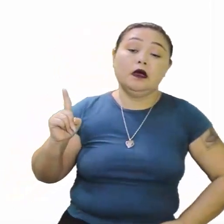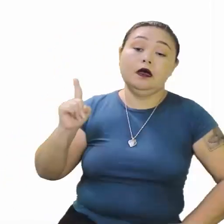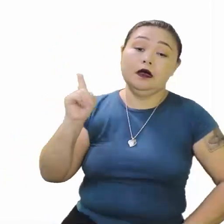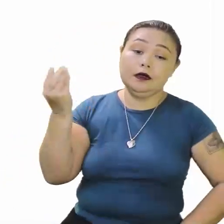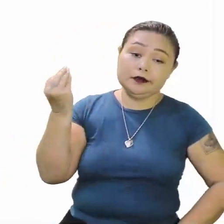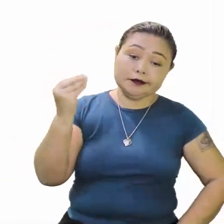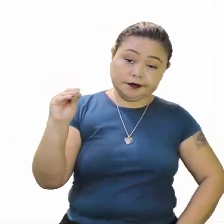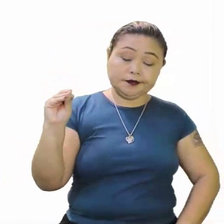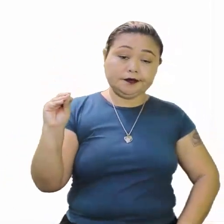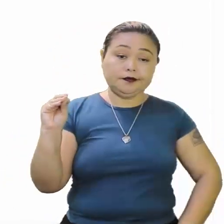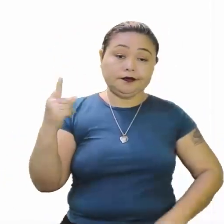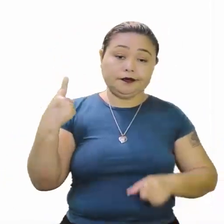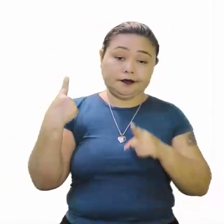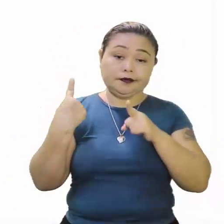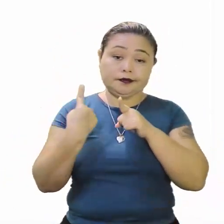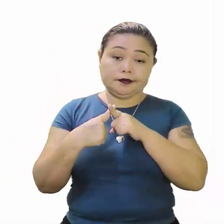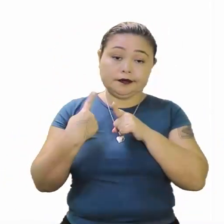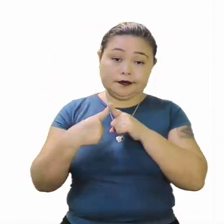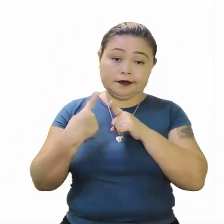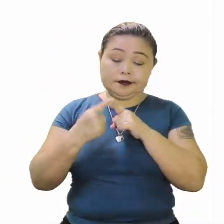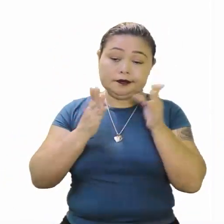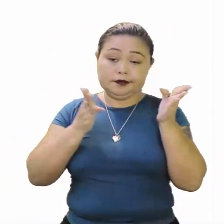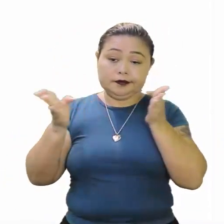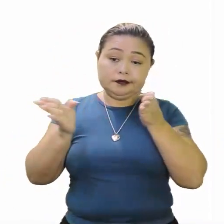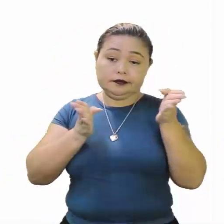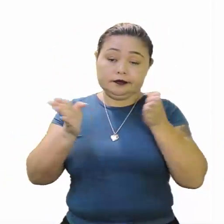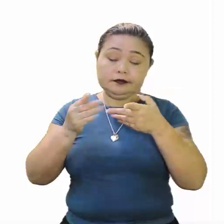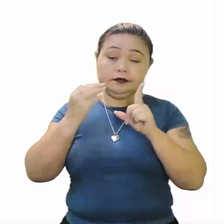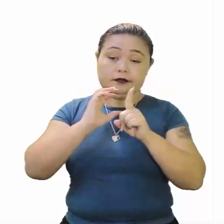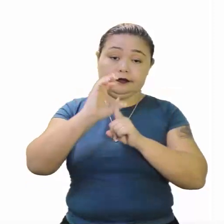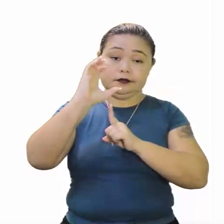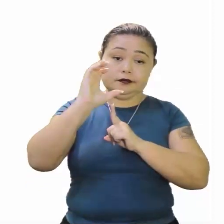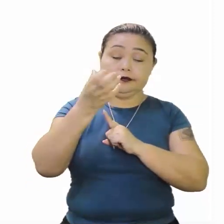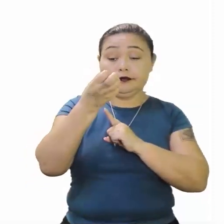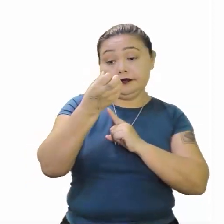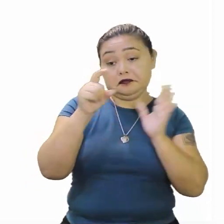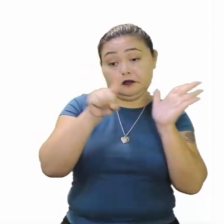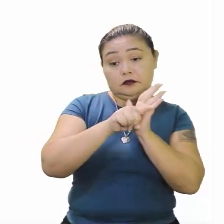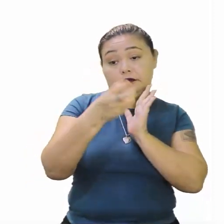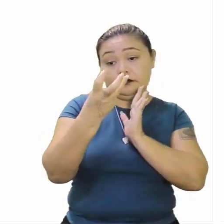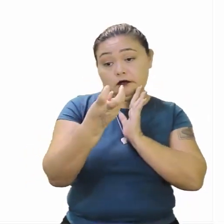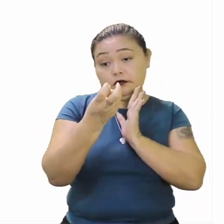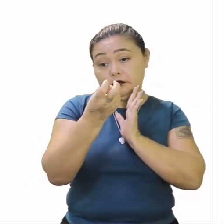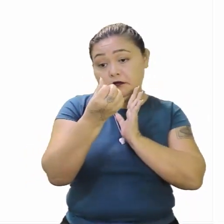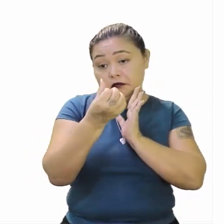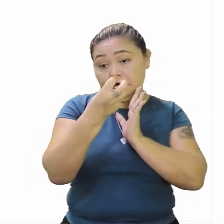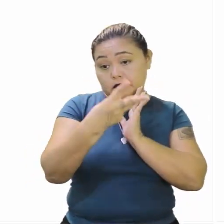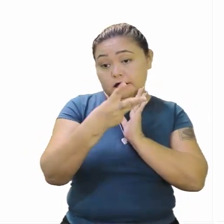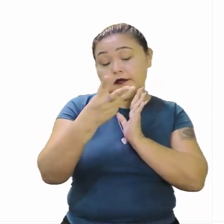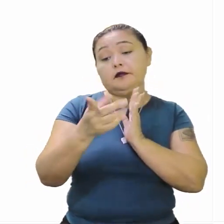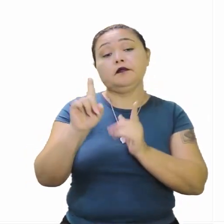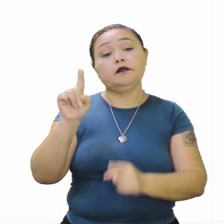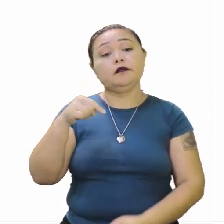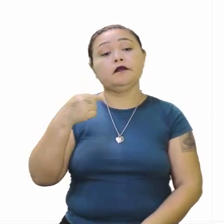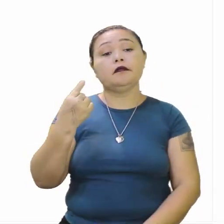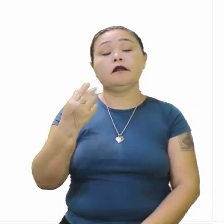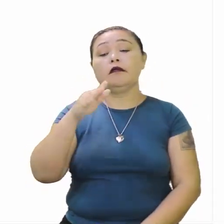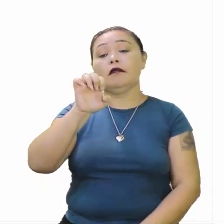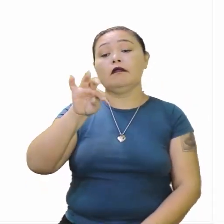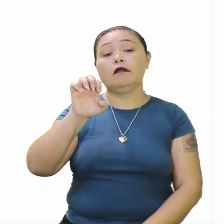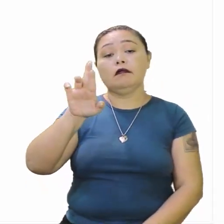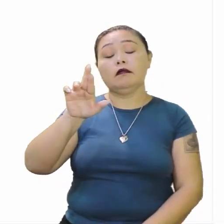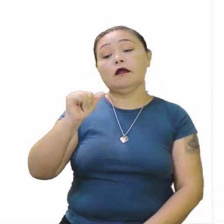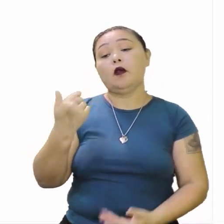coloquei? Porque está entre a temperatura entre 63 e 61. O éter etílico, ele vai